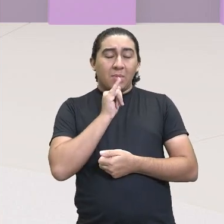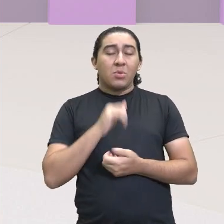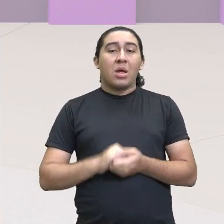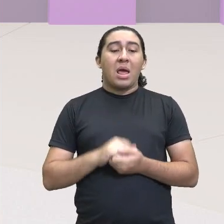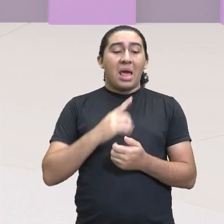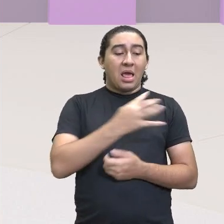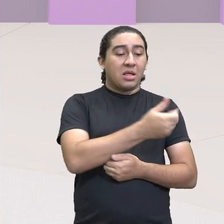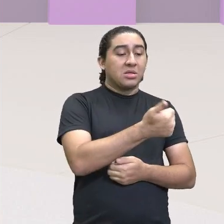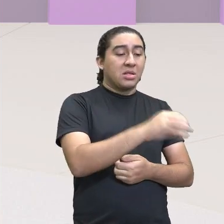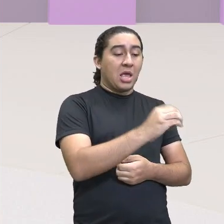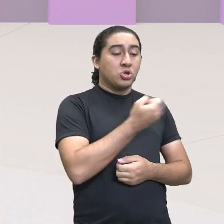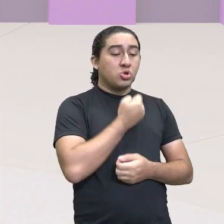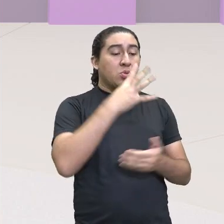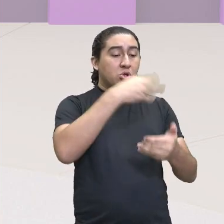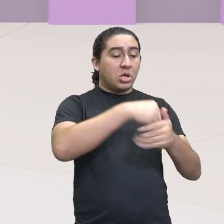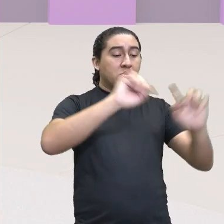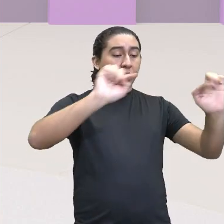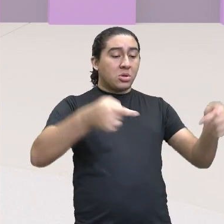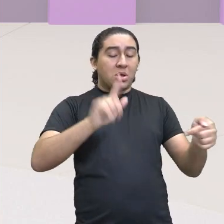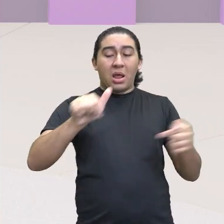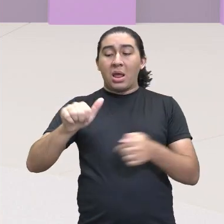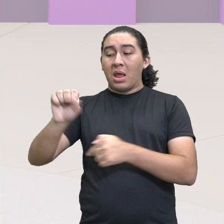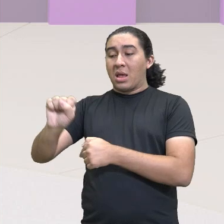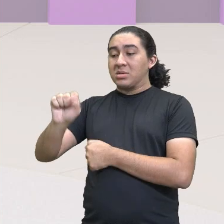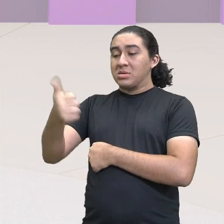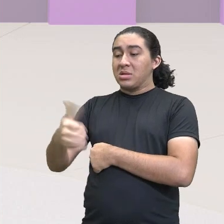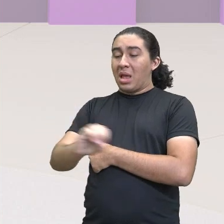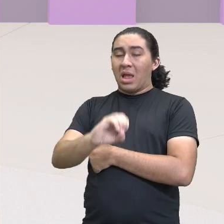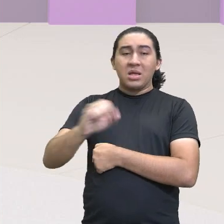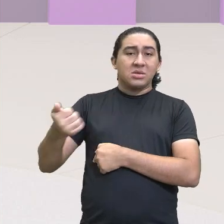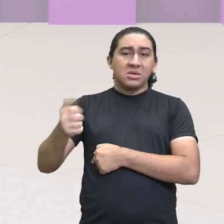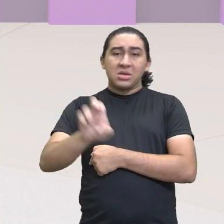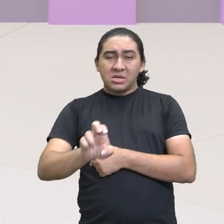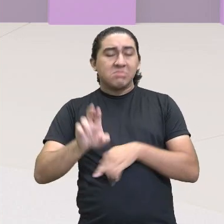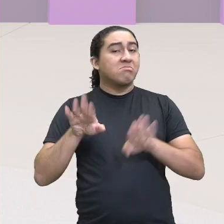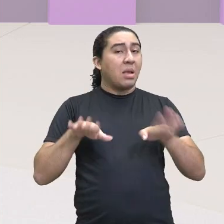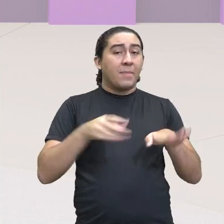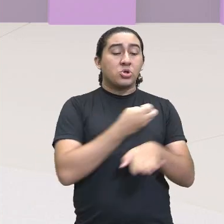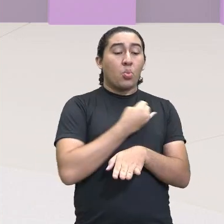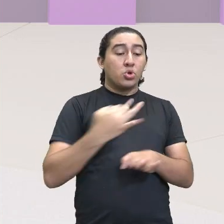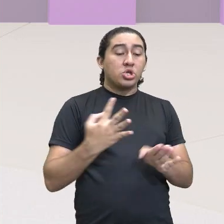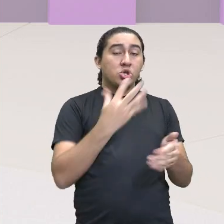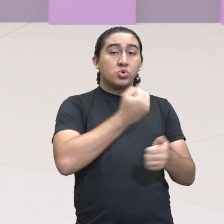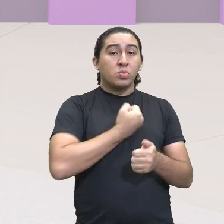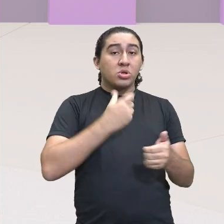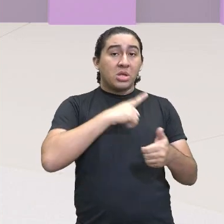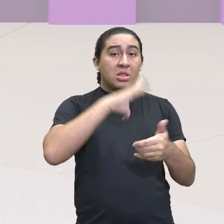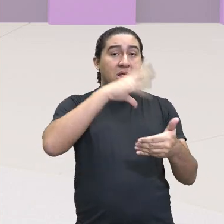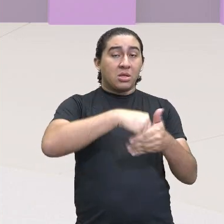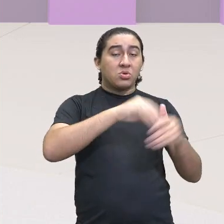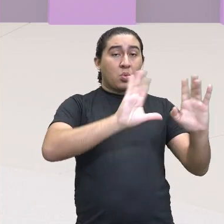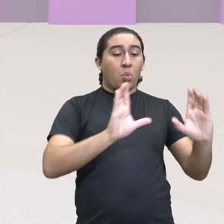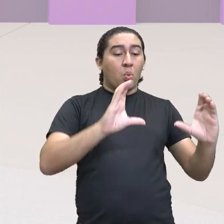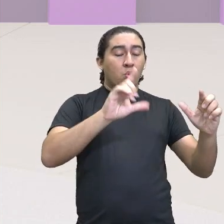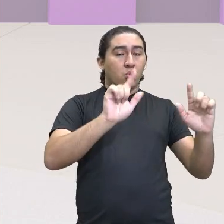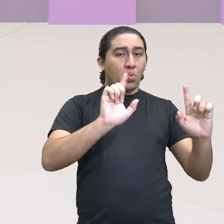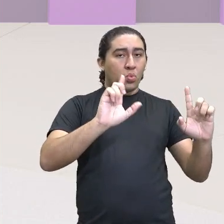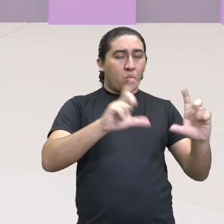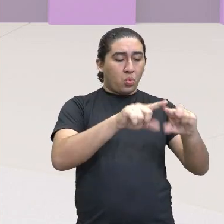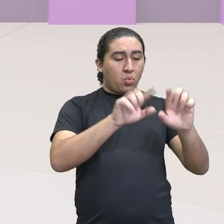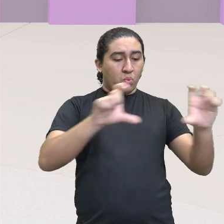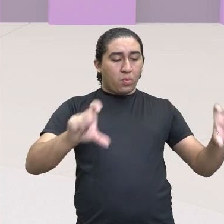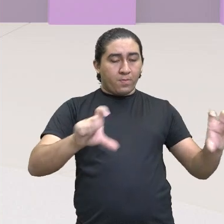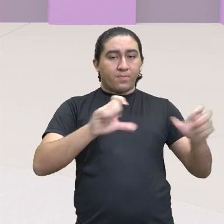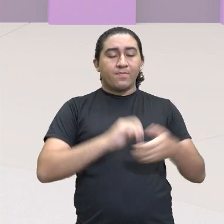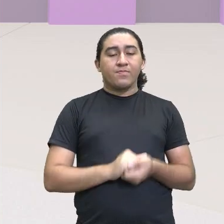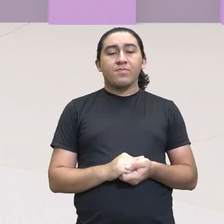S10. Soma de 15 termos, S15 e assim por diante. O que a gente precisa para somar esses termos? Precisamos do primeiro termo,